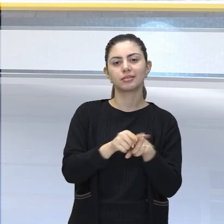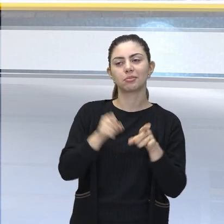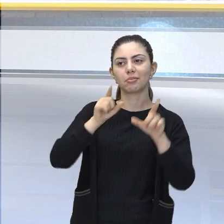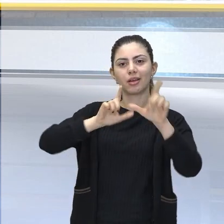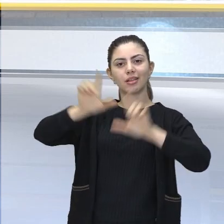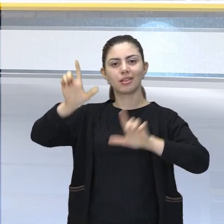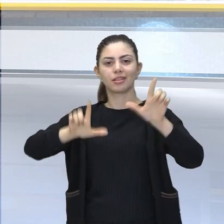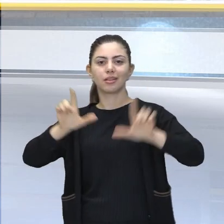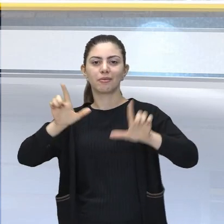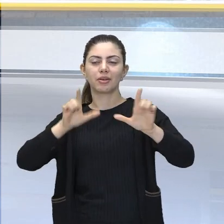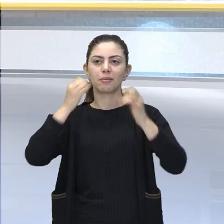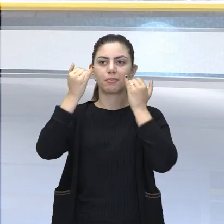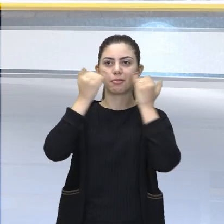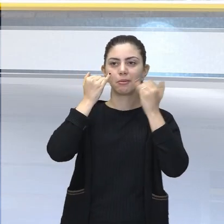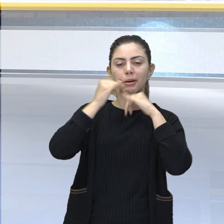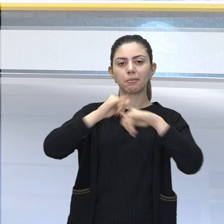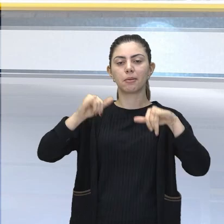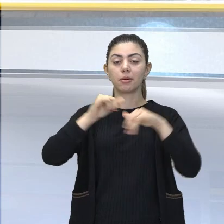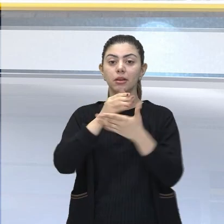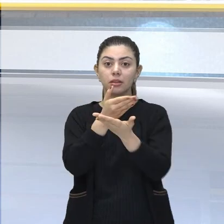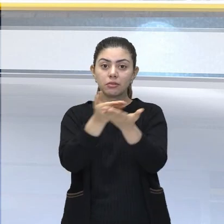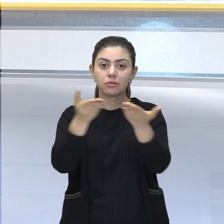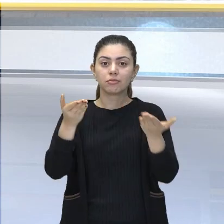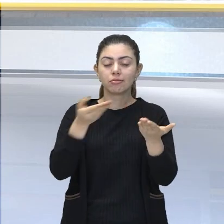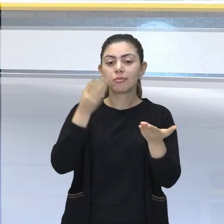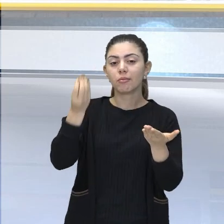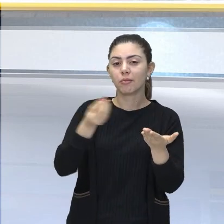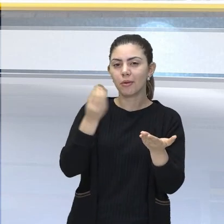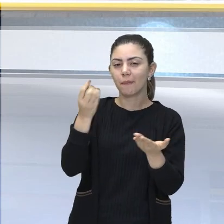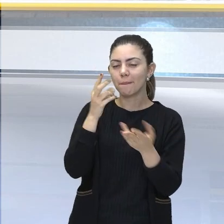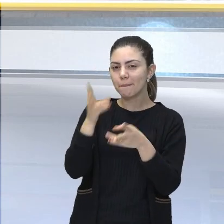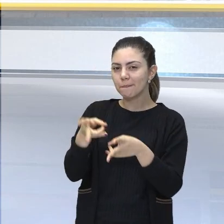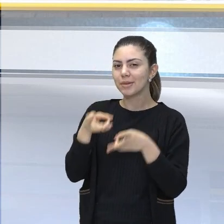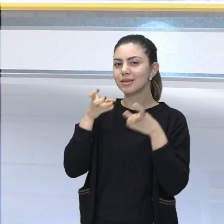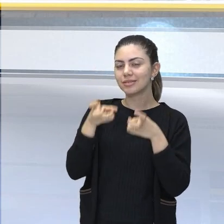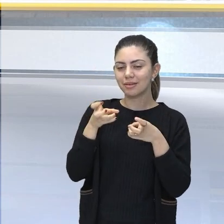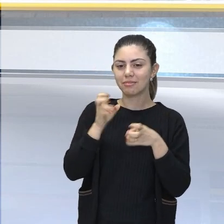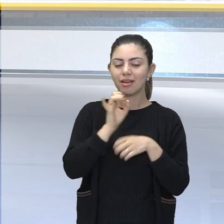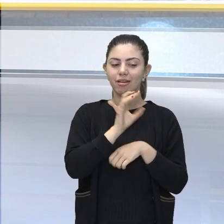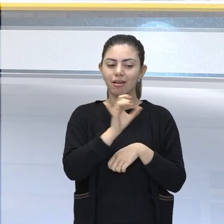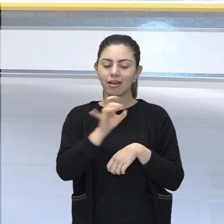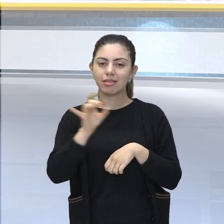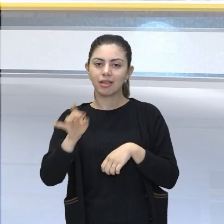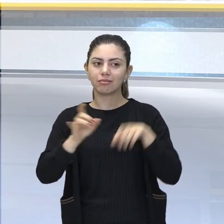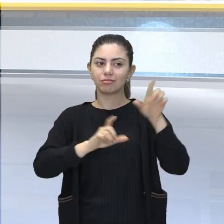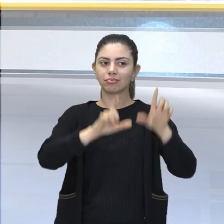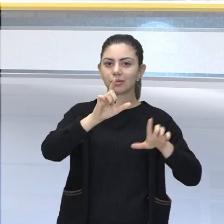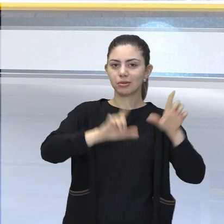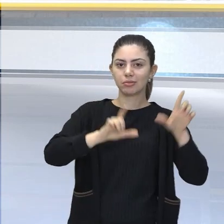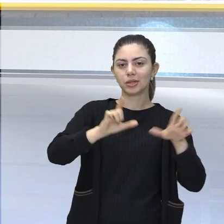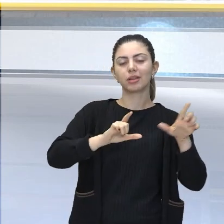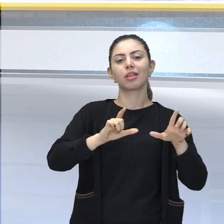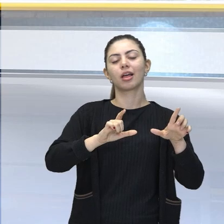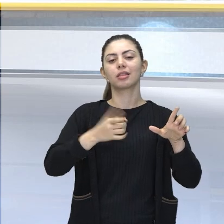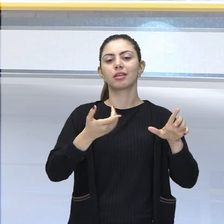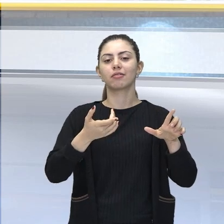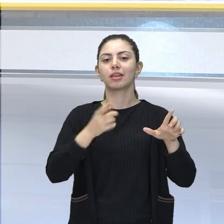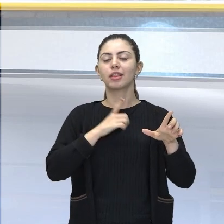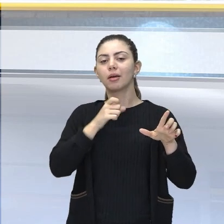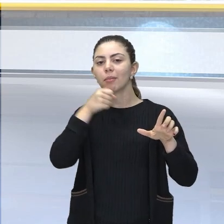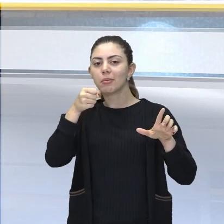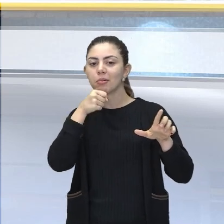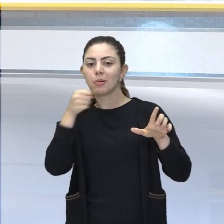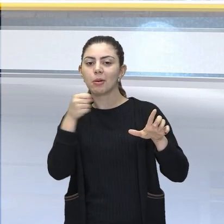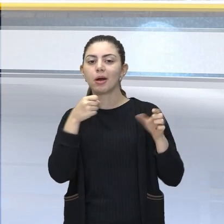E você confere, né, que cada um desses programas jornalísticos apresentam o quê?